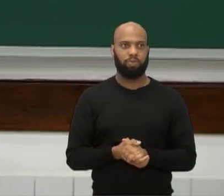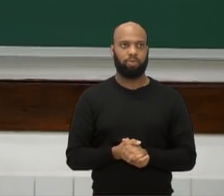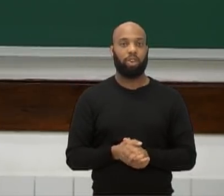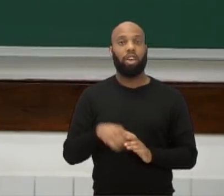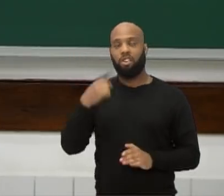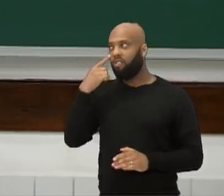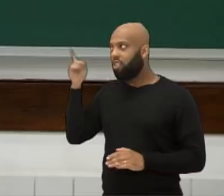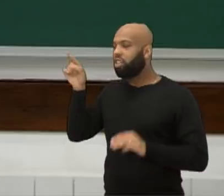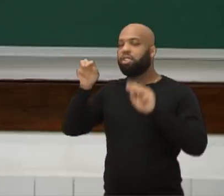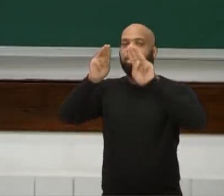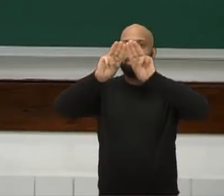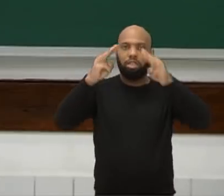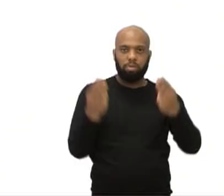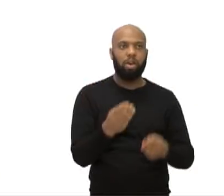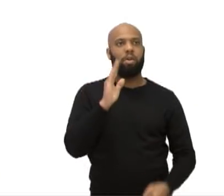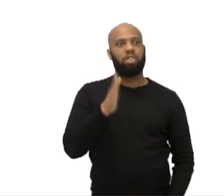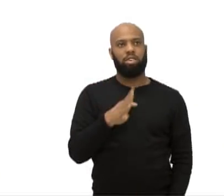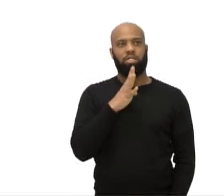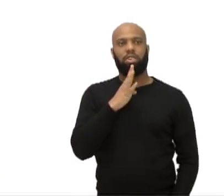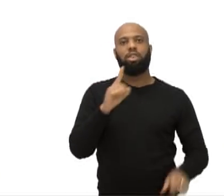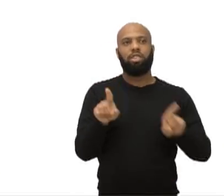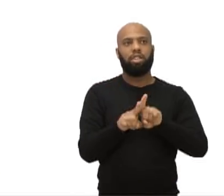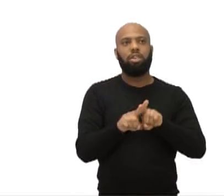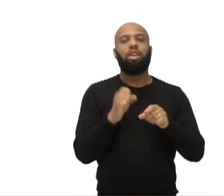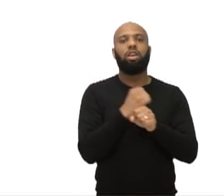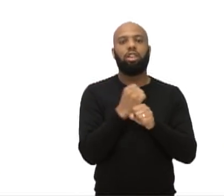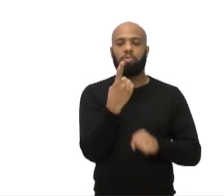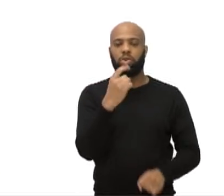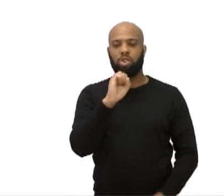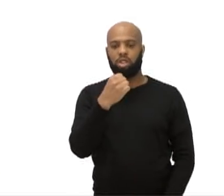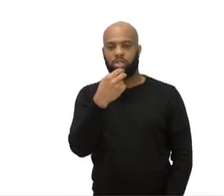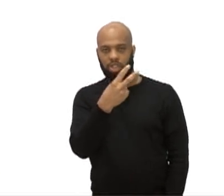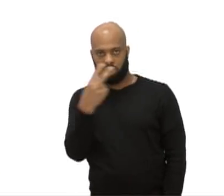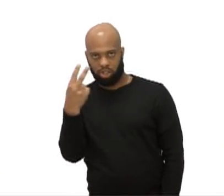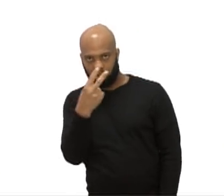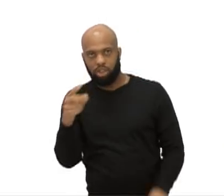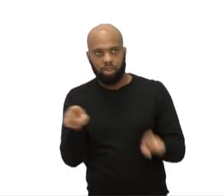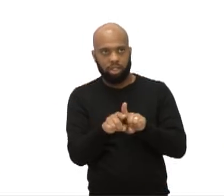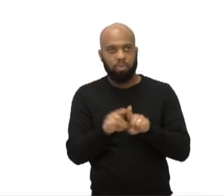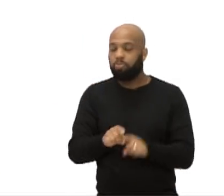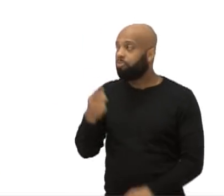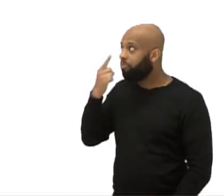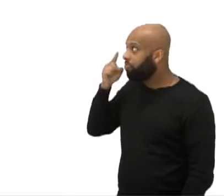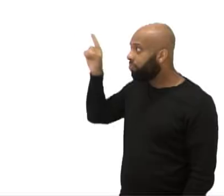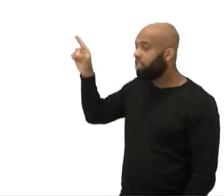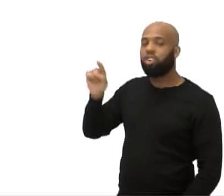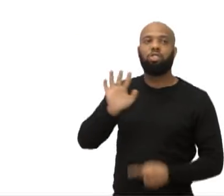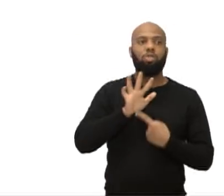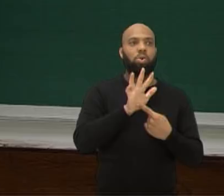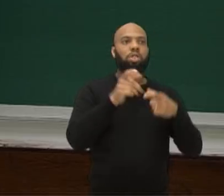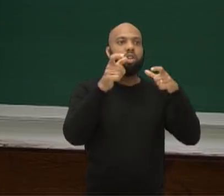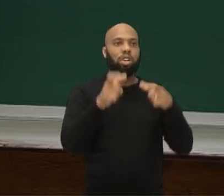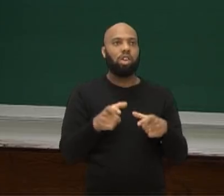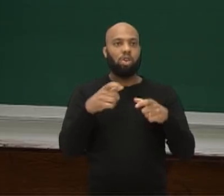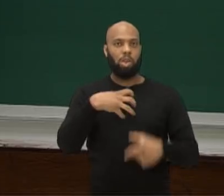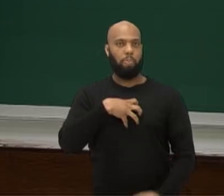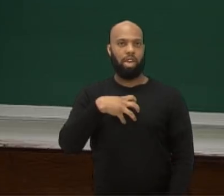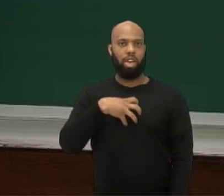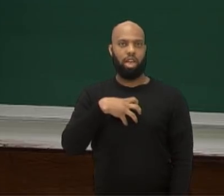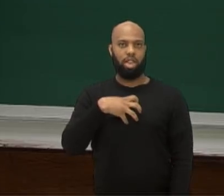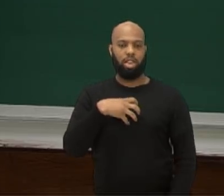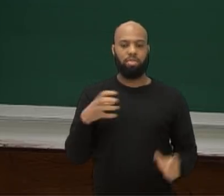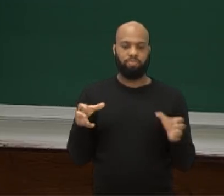O mapa que nós já conhecemos, de 1822, aqui eu vou mostrar para vocês a província